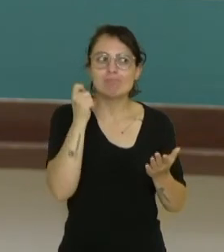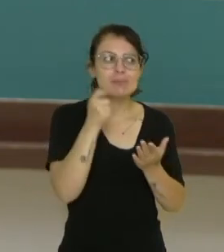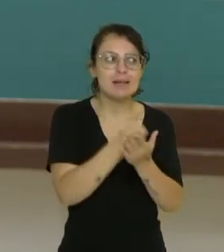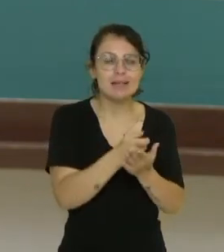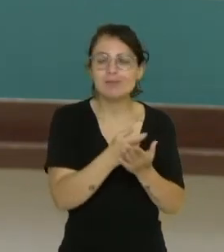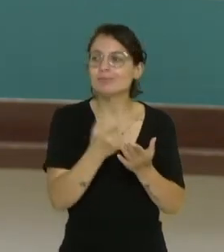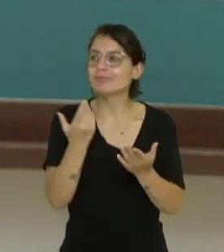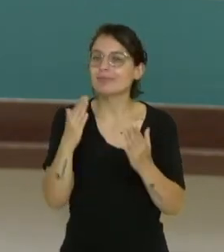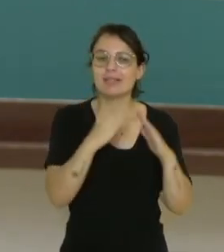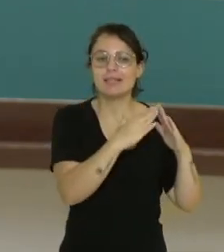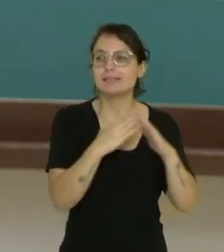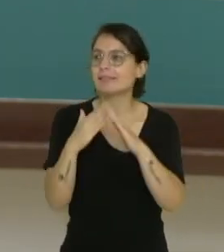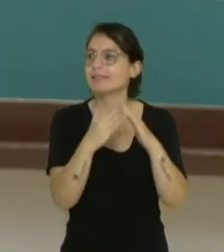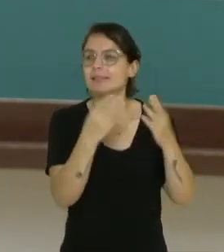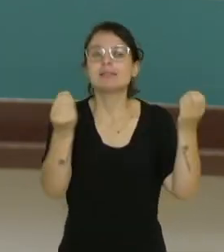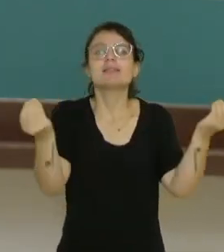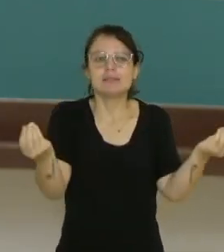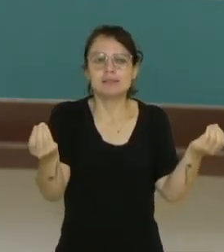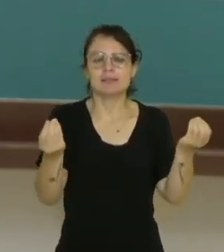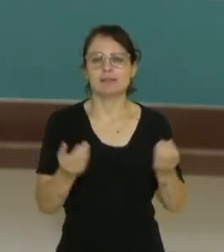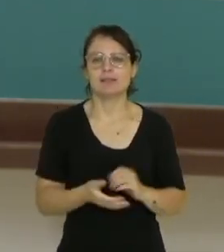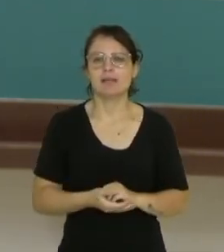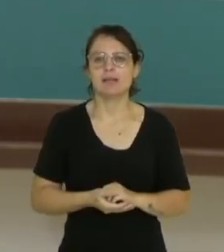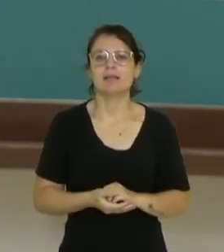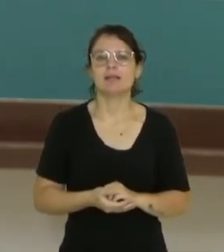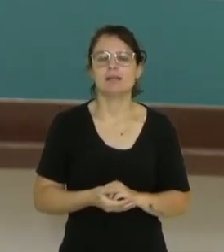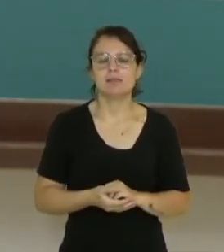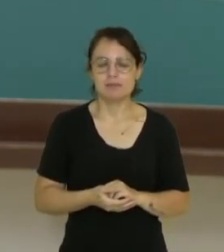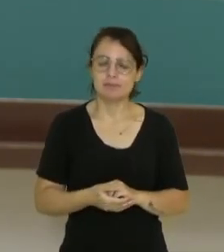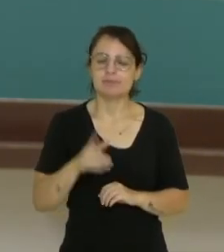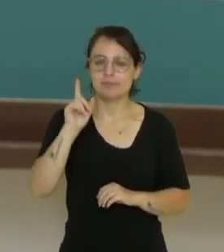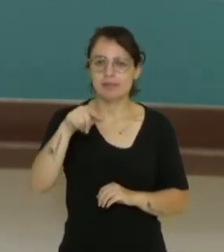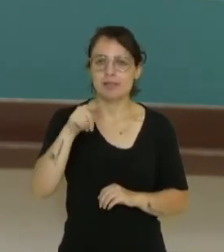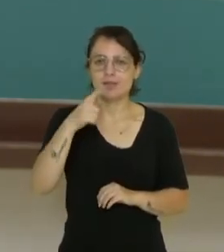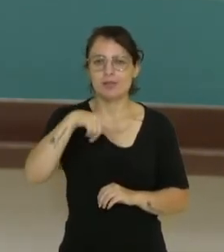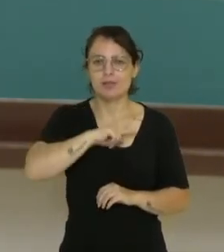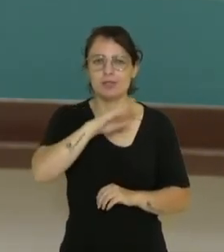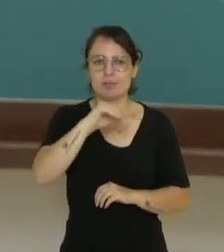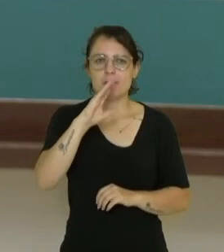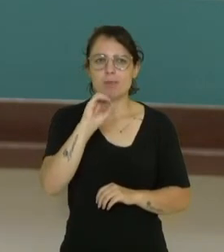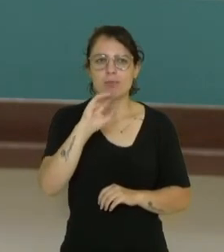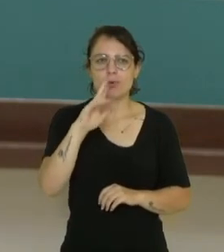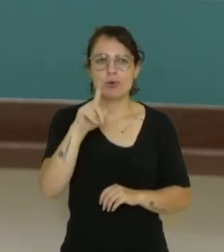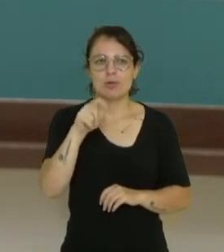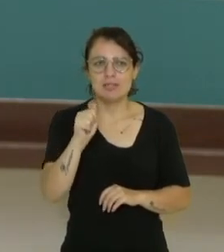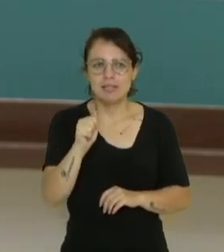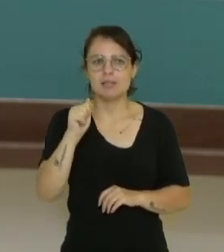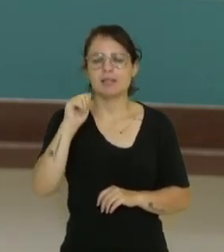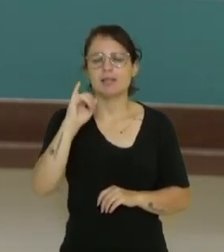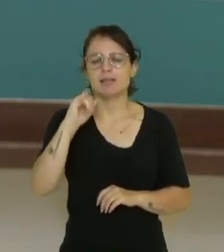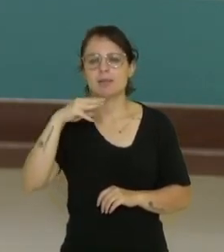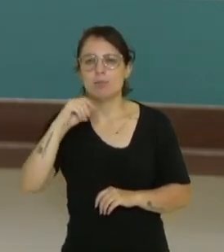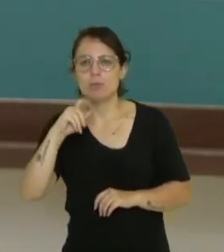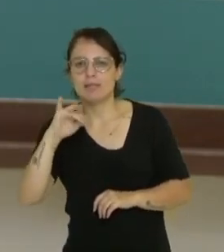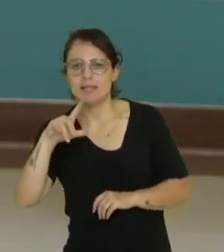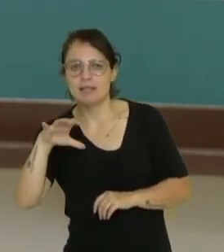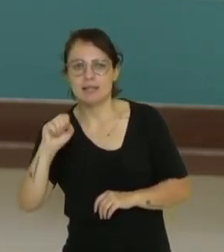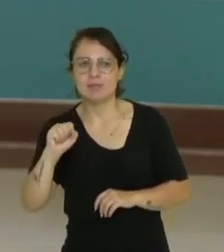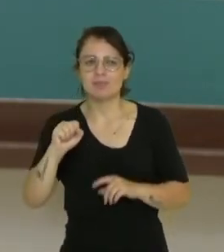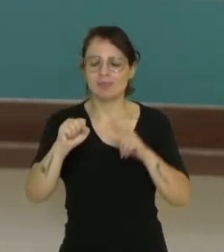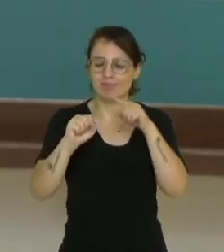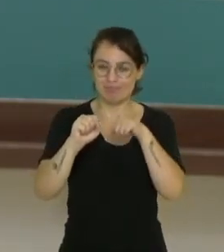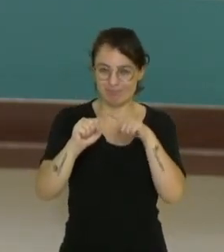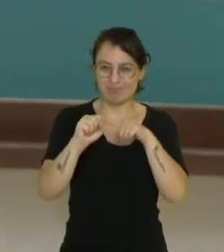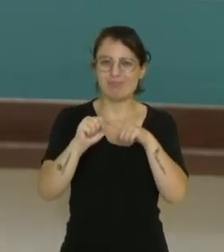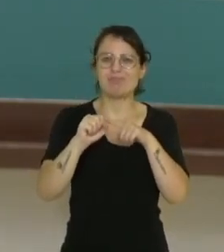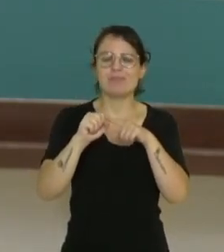da dívida? Isso instalou-se numa bolha imobiliária. E essa bolha imobiliária fez com que literalmente